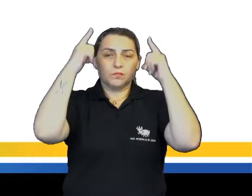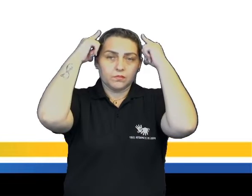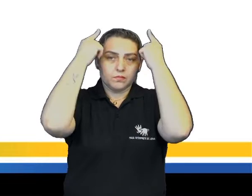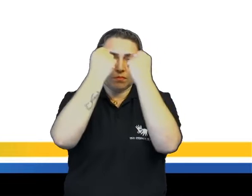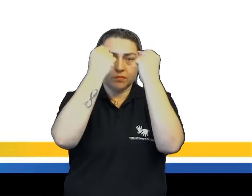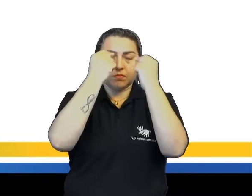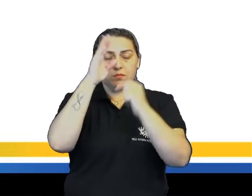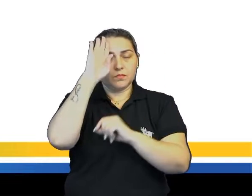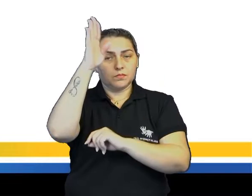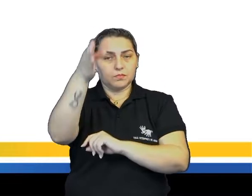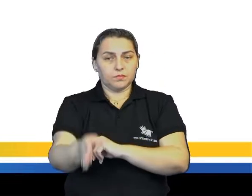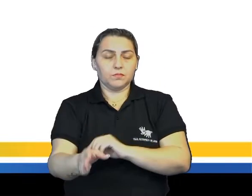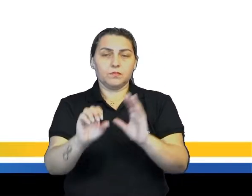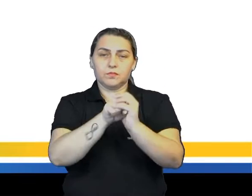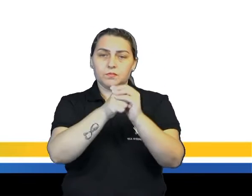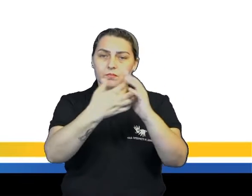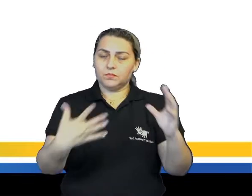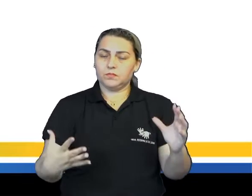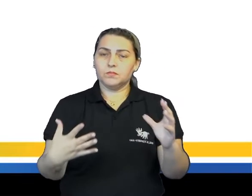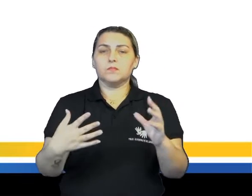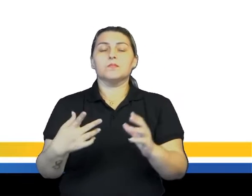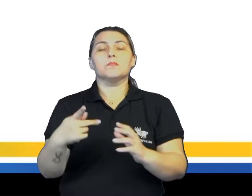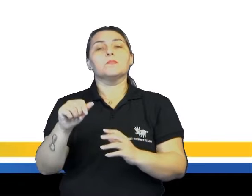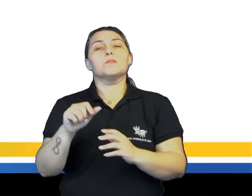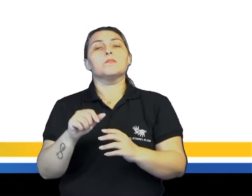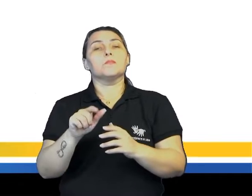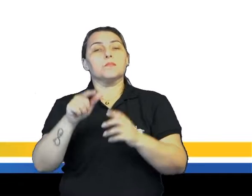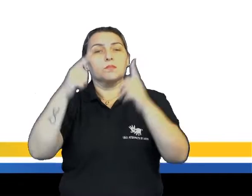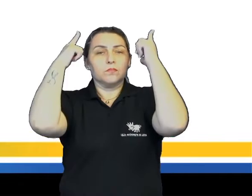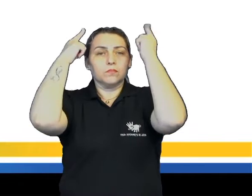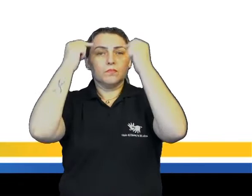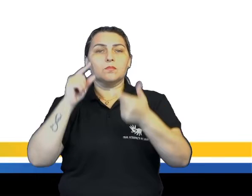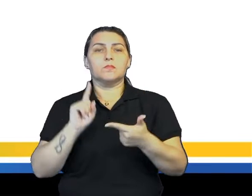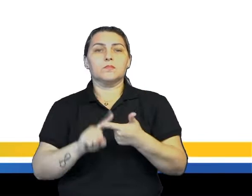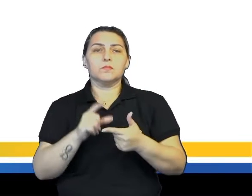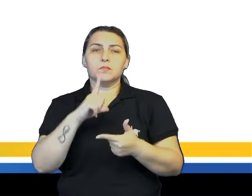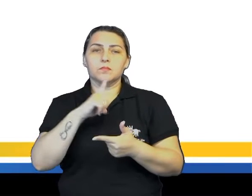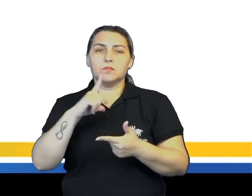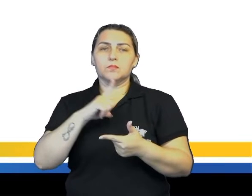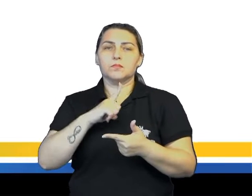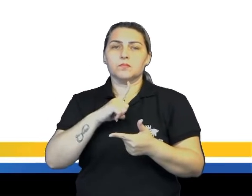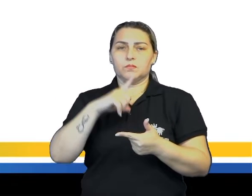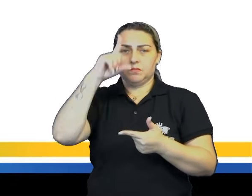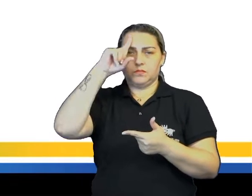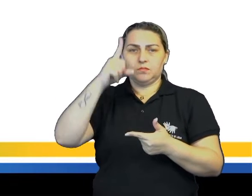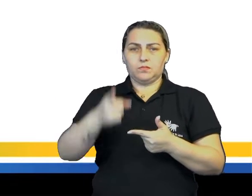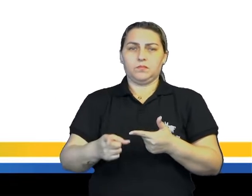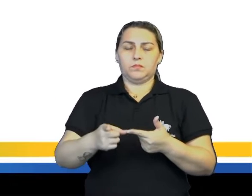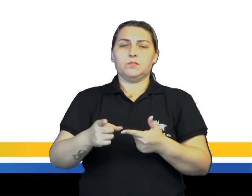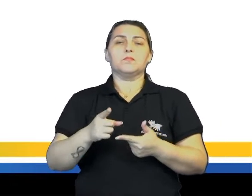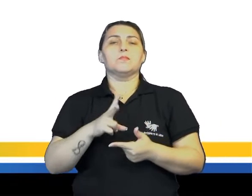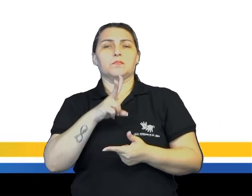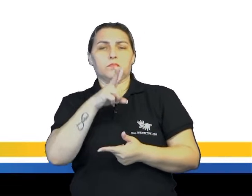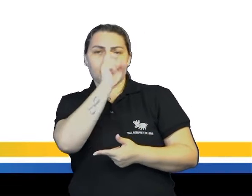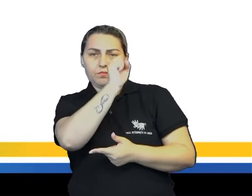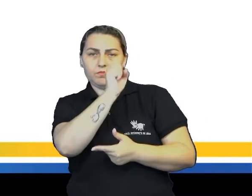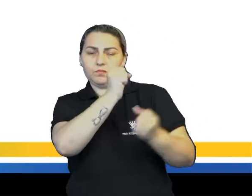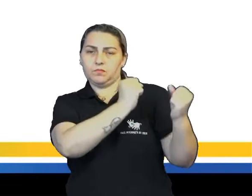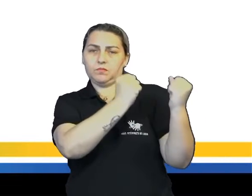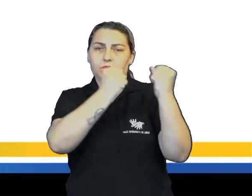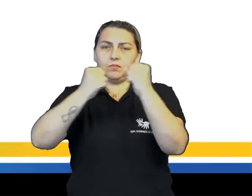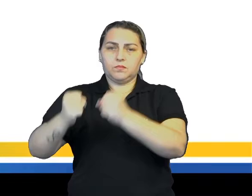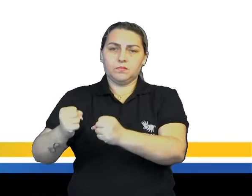grega. As principais características da poli grega era, olha aí, possuir autonomia e detinha o poder. Então,